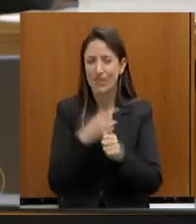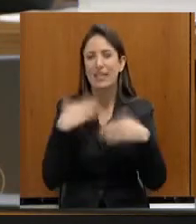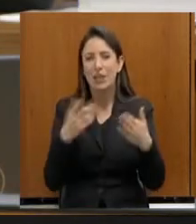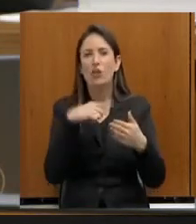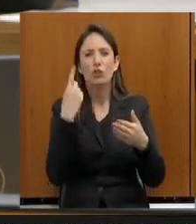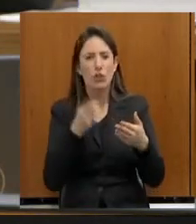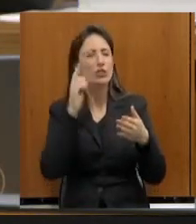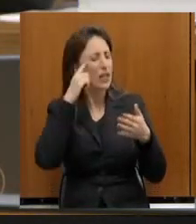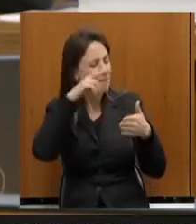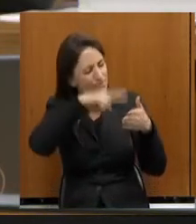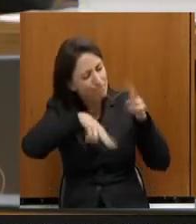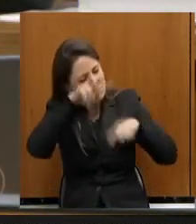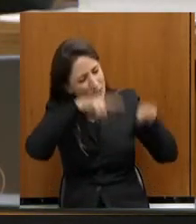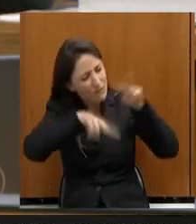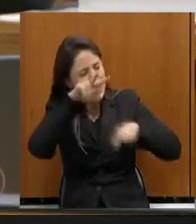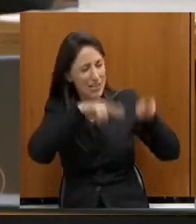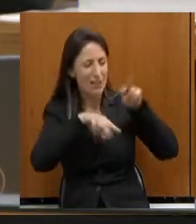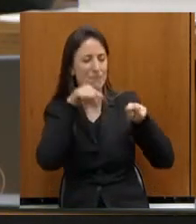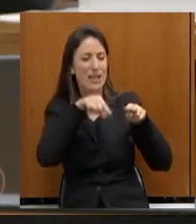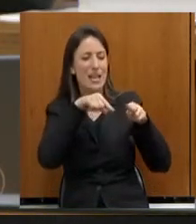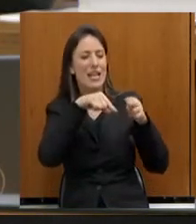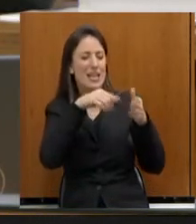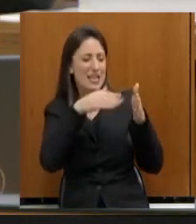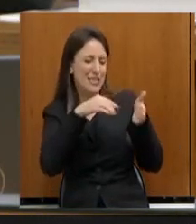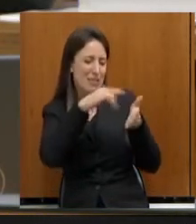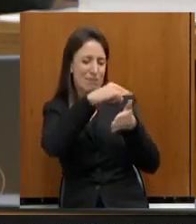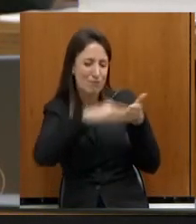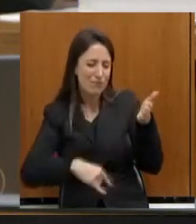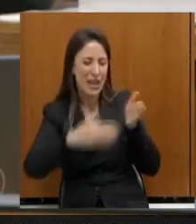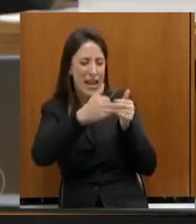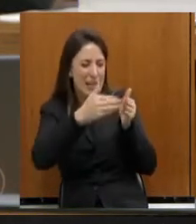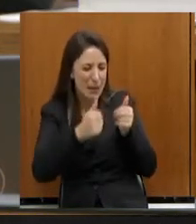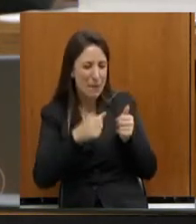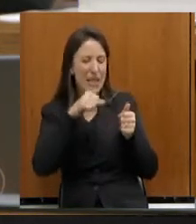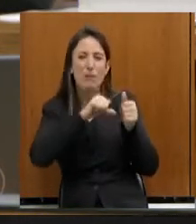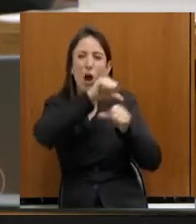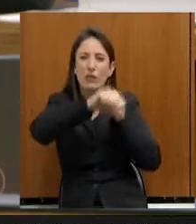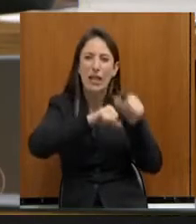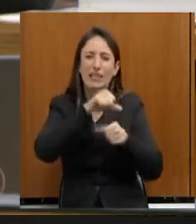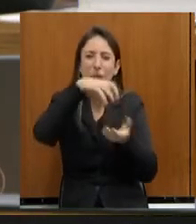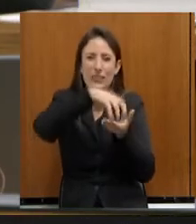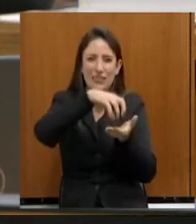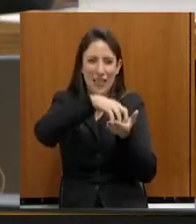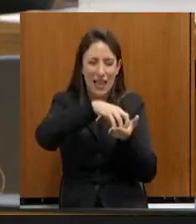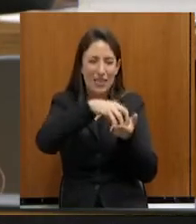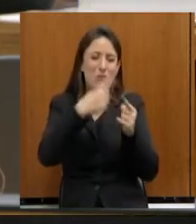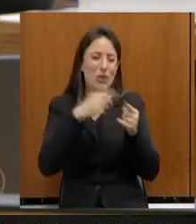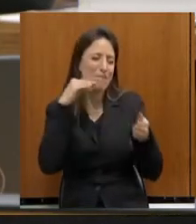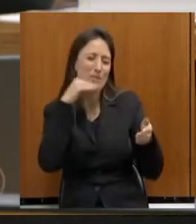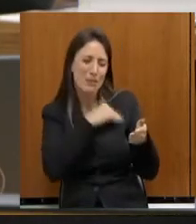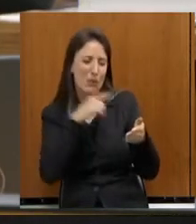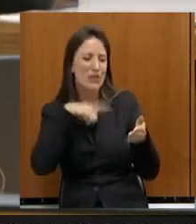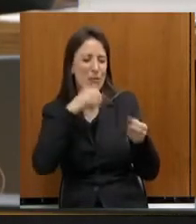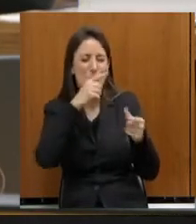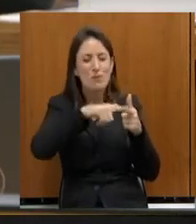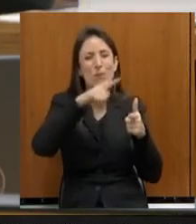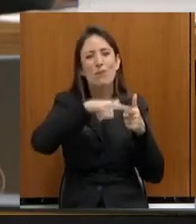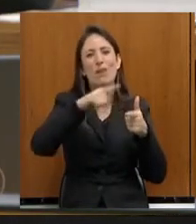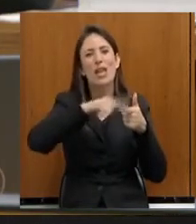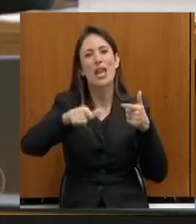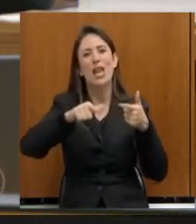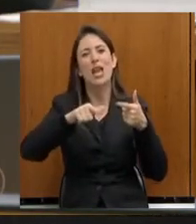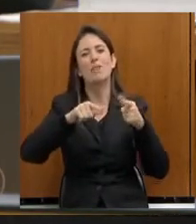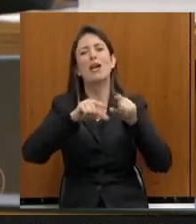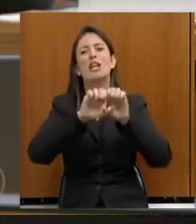dessa Assembleia Legislativa para alteração das sete temos problemas estruturais significativos na sede de Ubá e